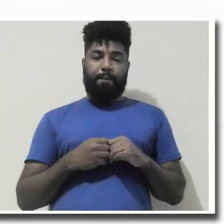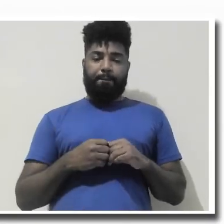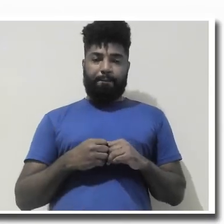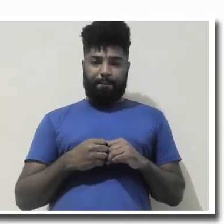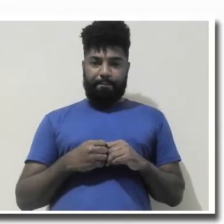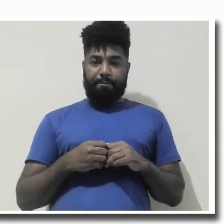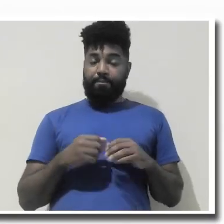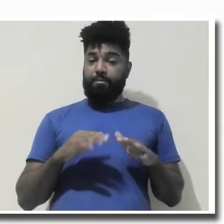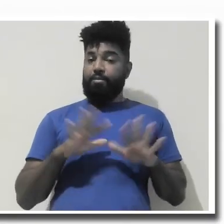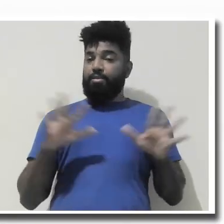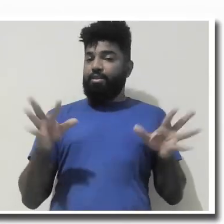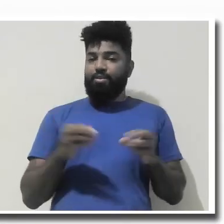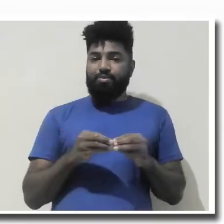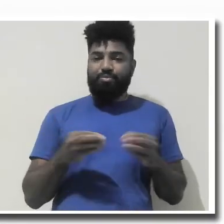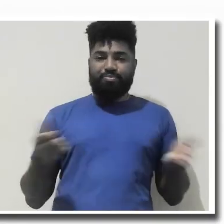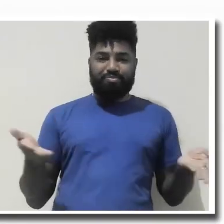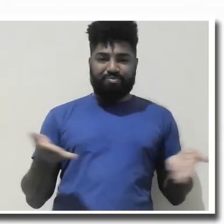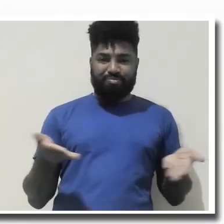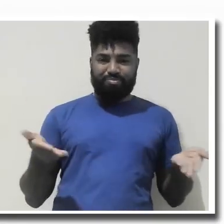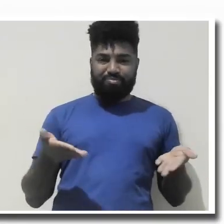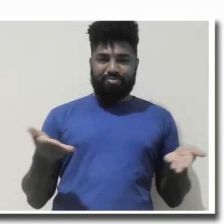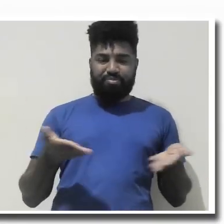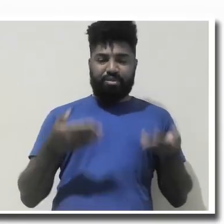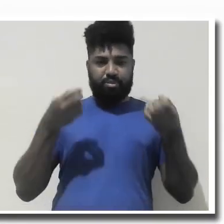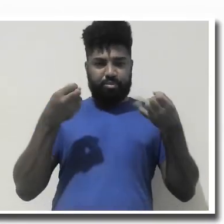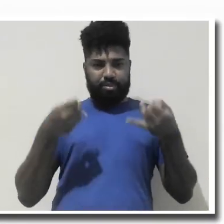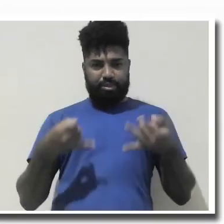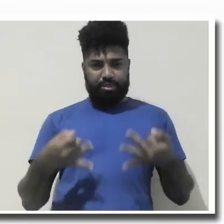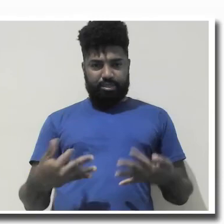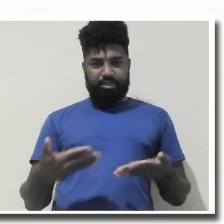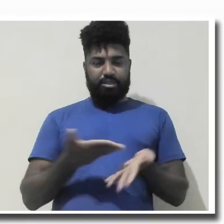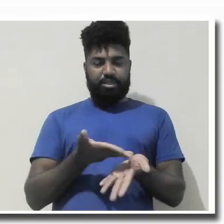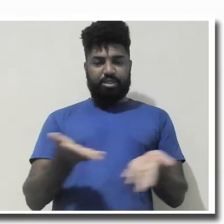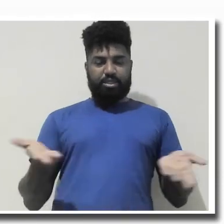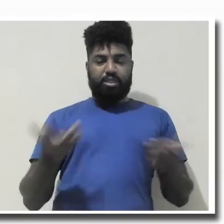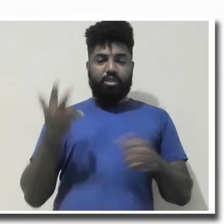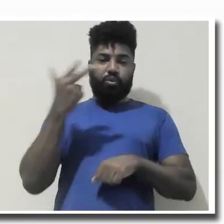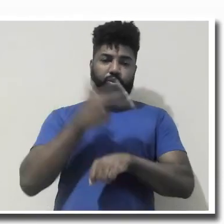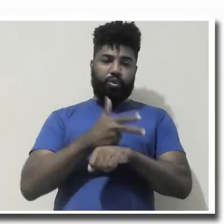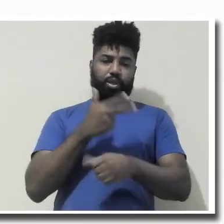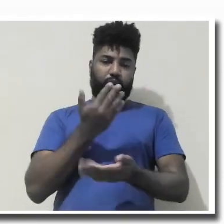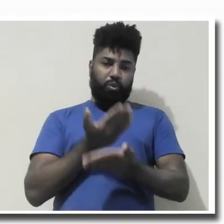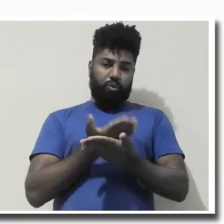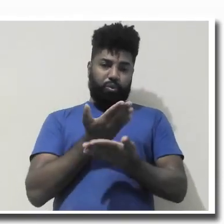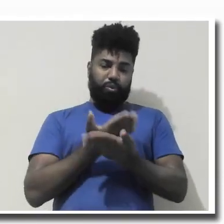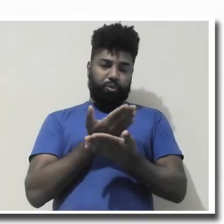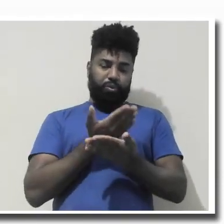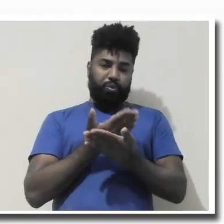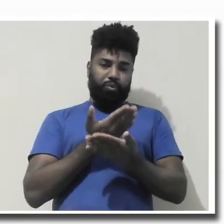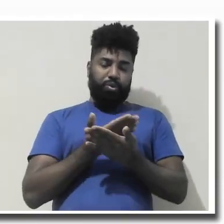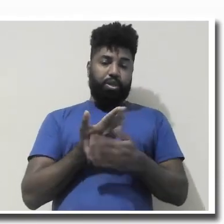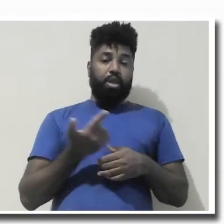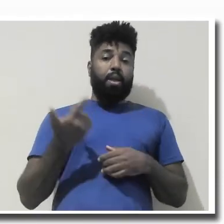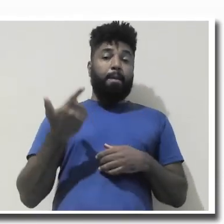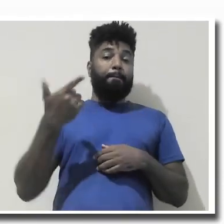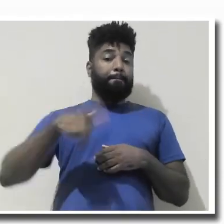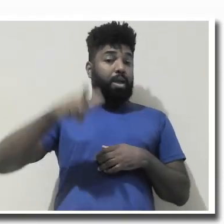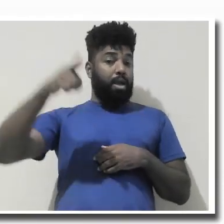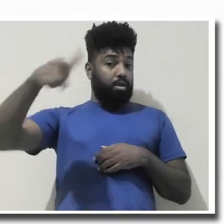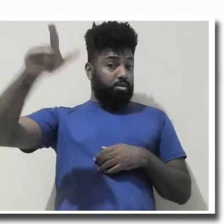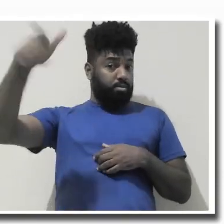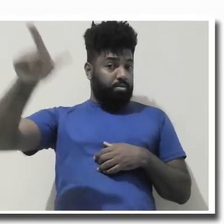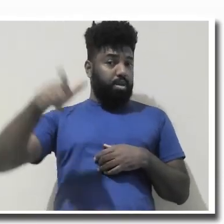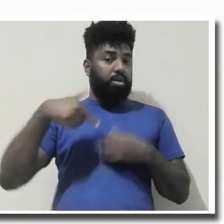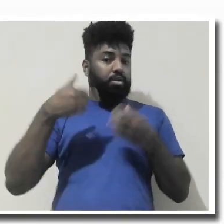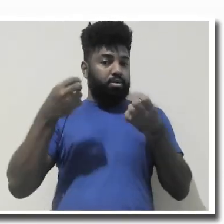Basicamente era isso a ser falado nessa videoaula. Tem muito mais o que se falar, porém